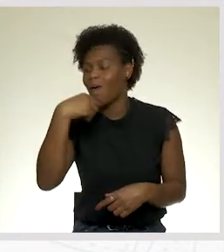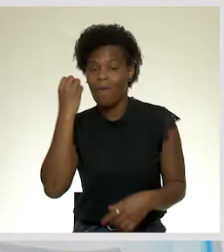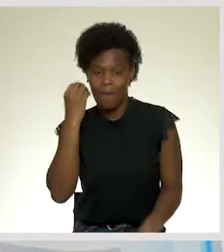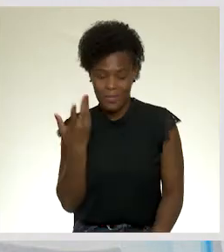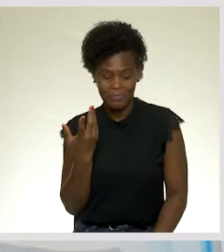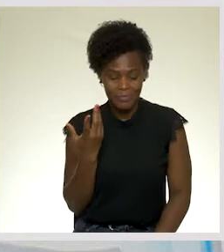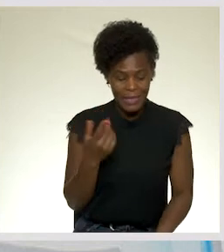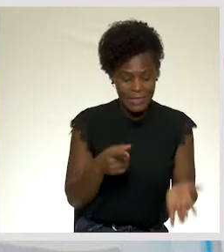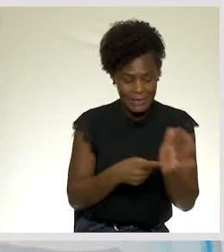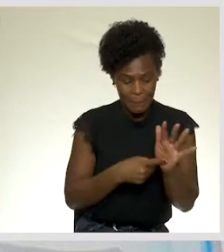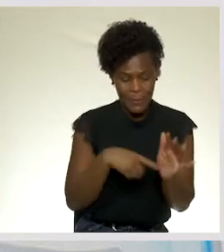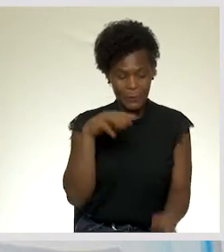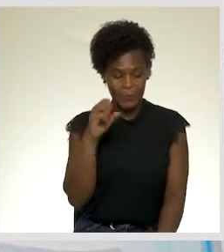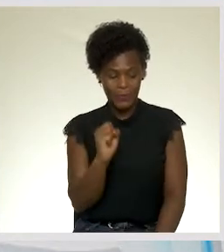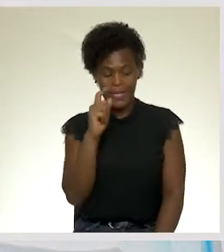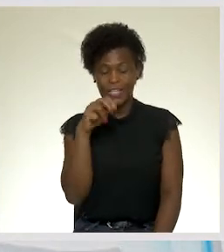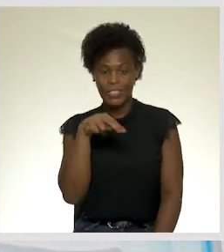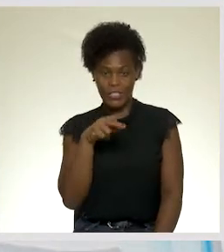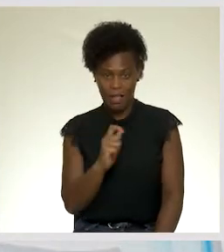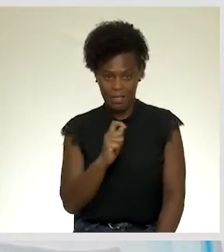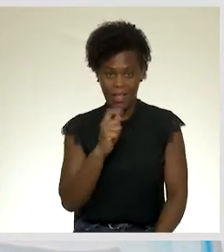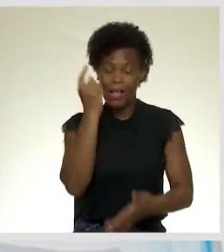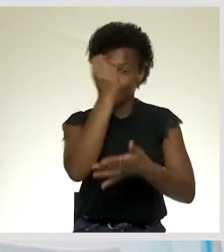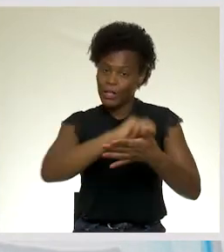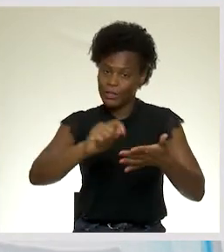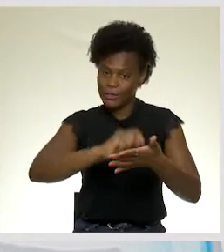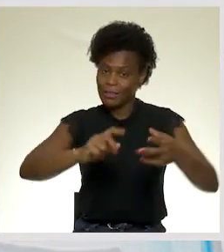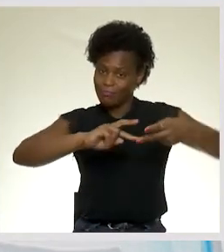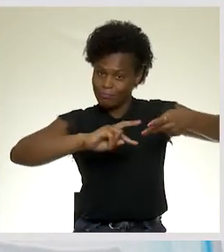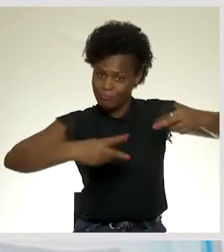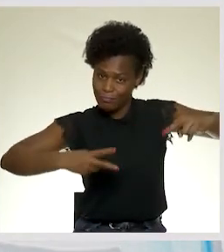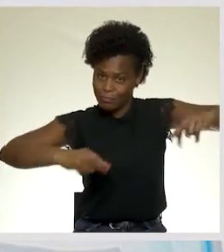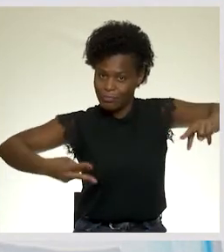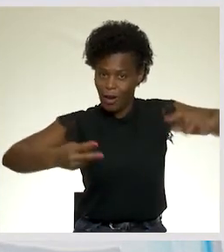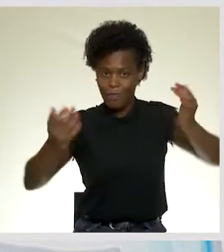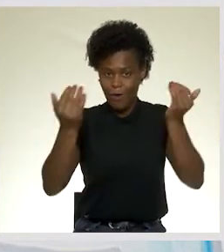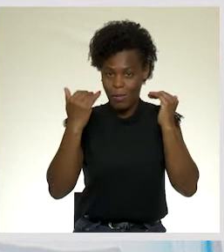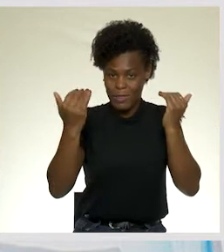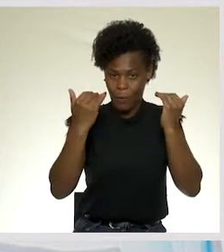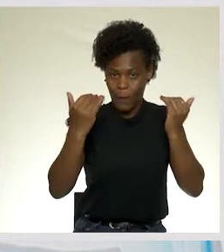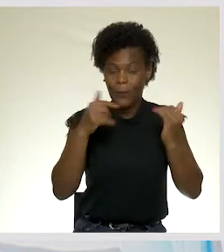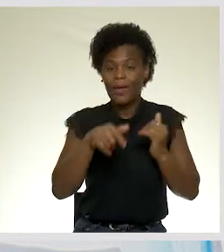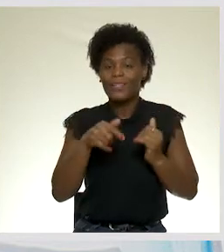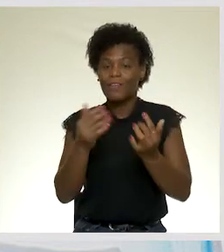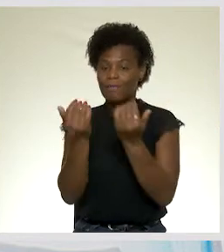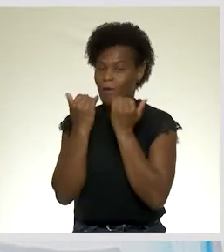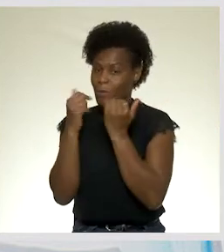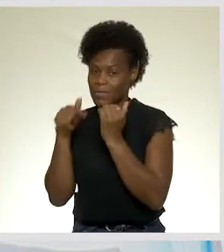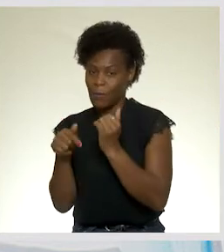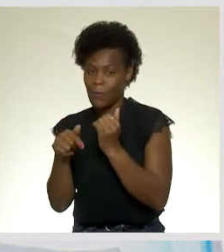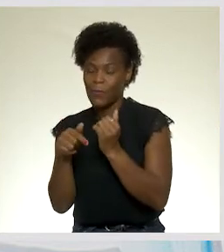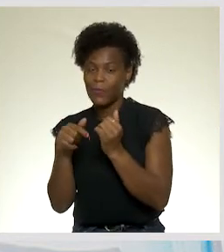seja, é no gene que está escrito a informação genética. E essa informação